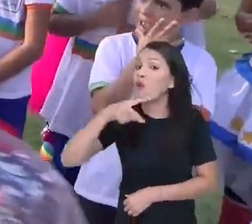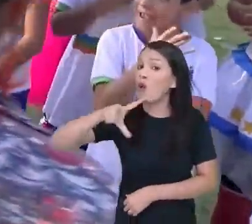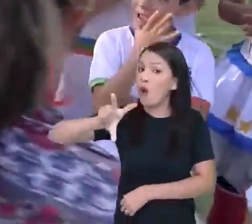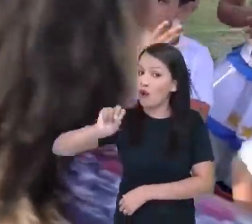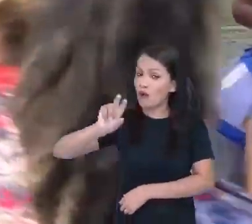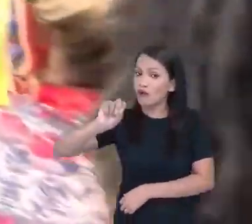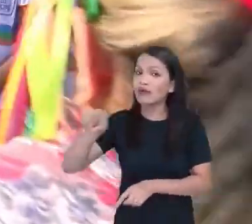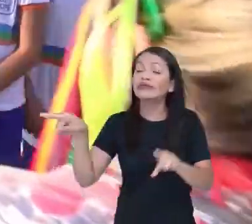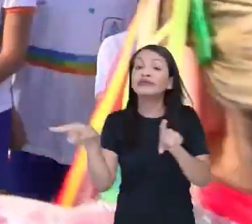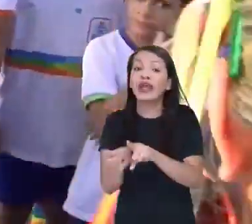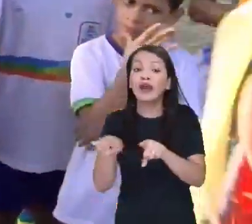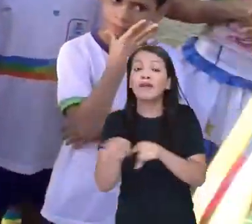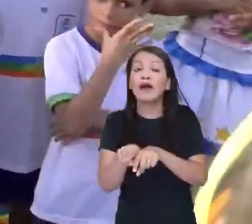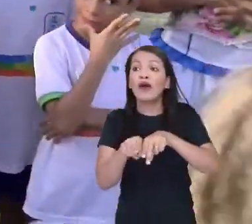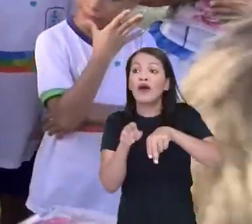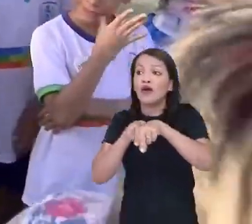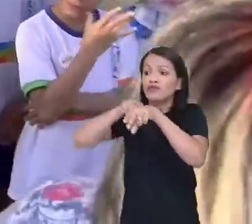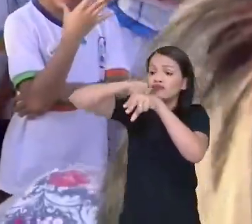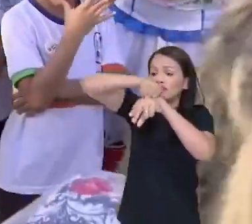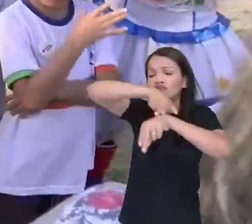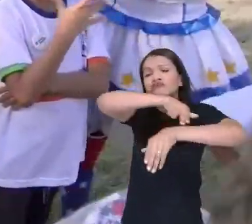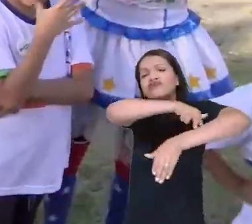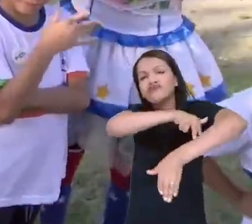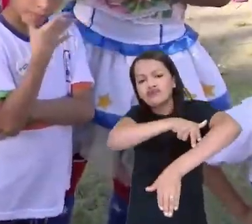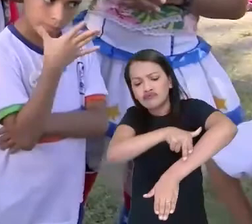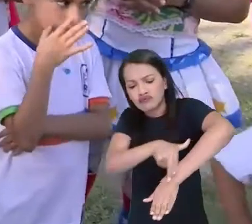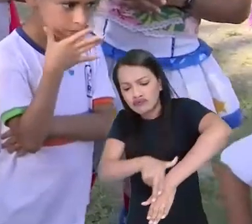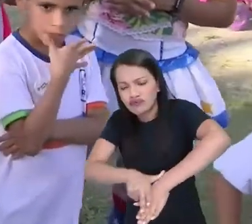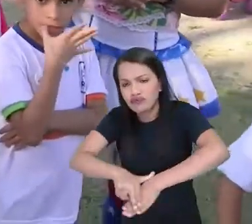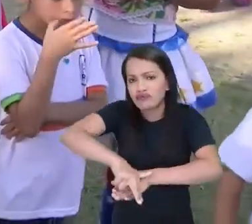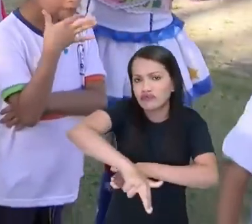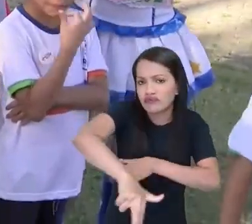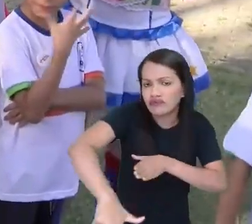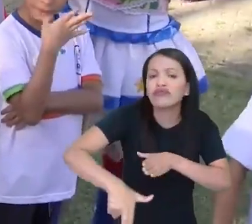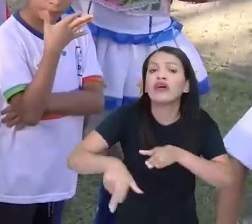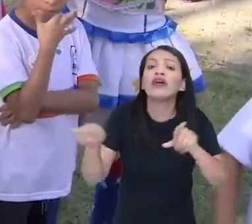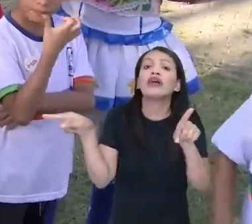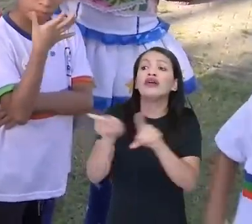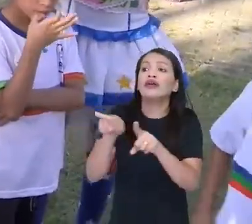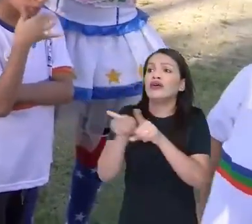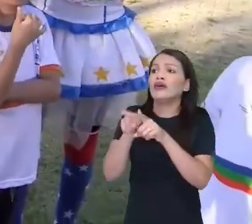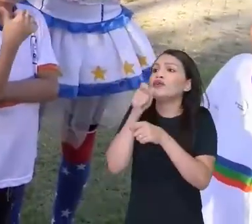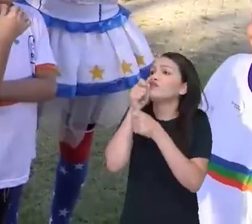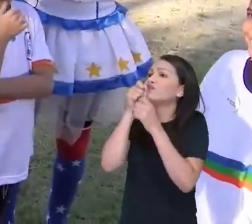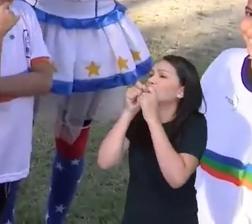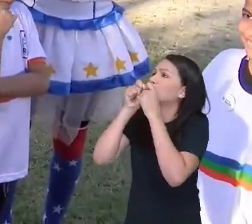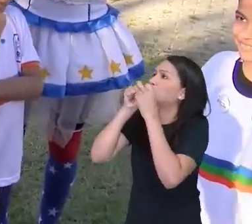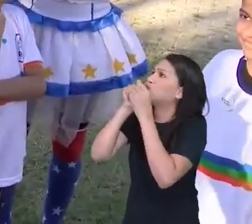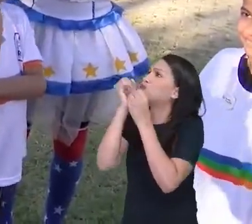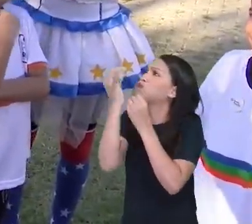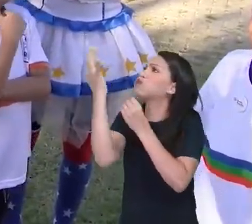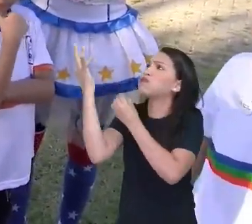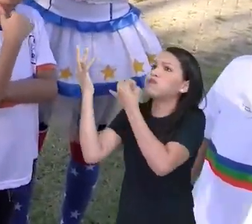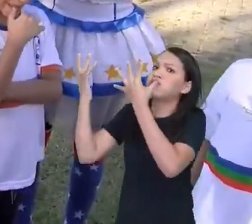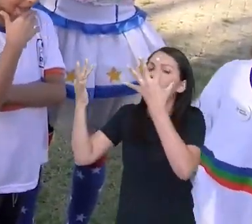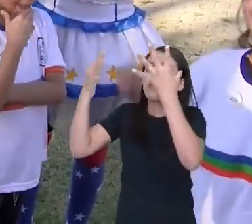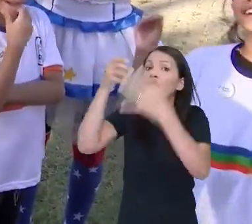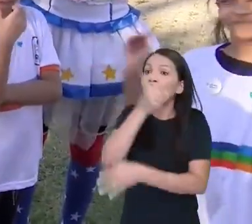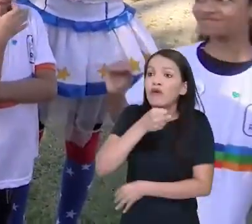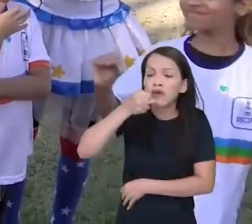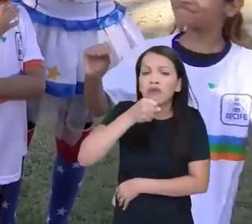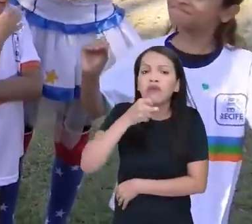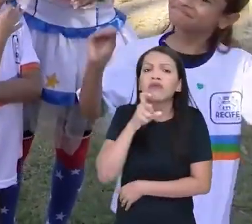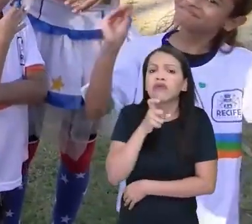descer no escorregador, fazer bolha de sabão, sorvete se faz